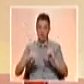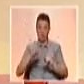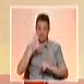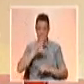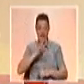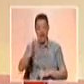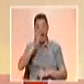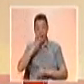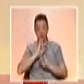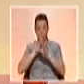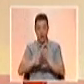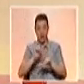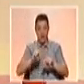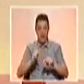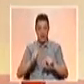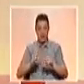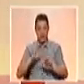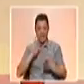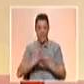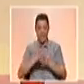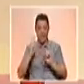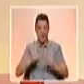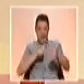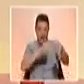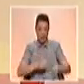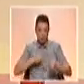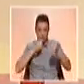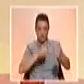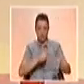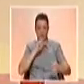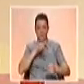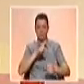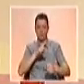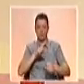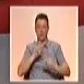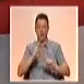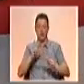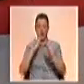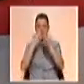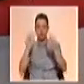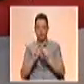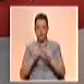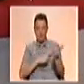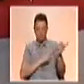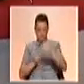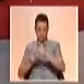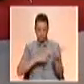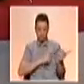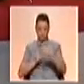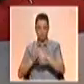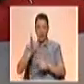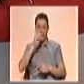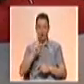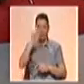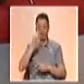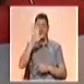tal sustentabilidade na agricultura. A sustentabilidade na agricultura não pode ser uma frase feita. Esses sistemas de rega podem funcionar, por exemplo, no minifúndio no norte do